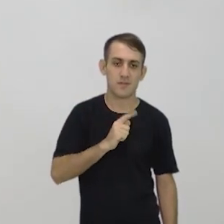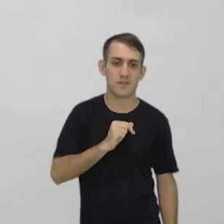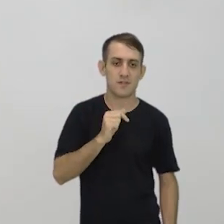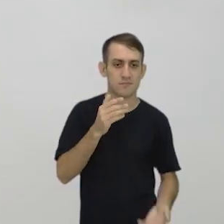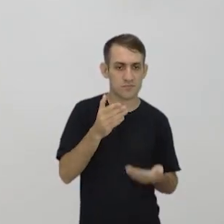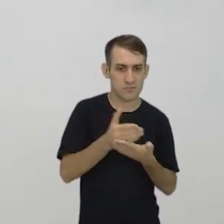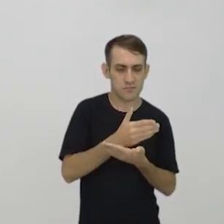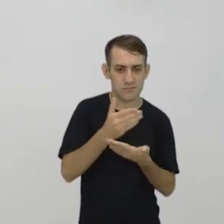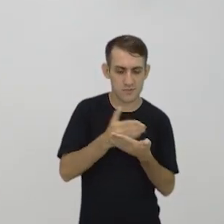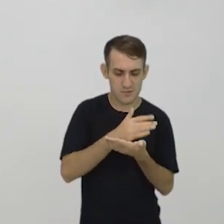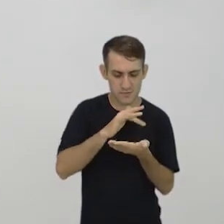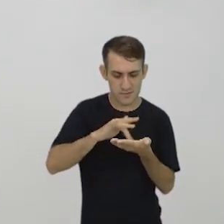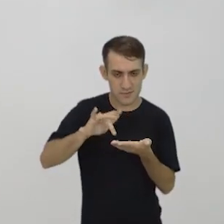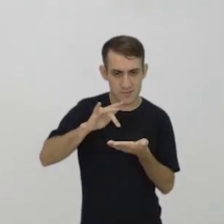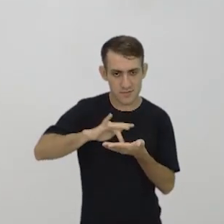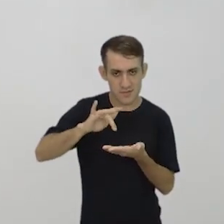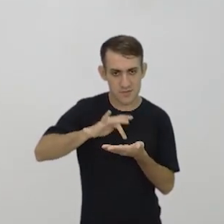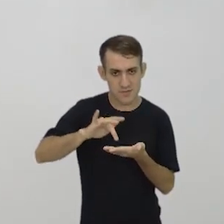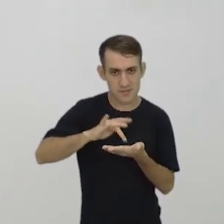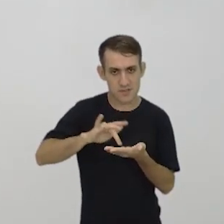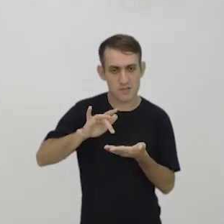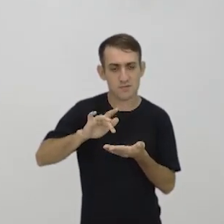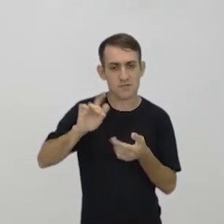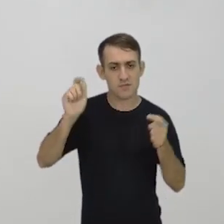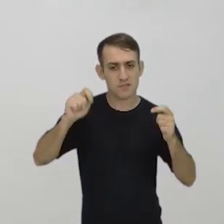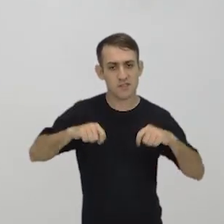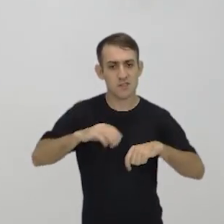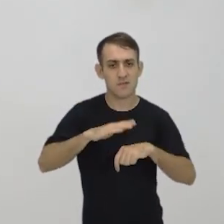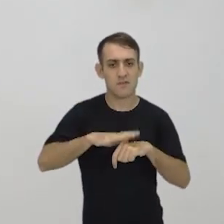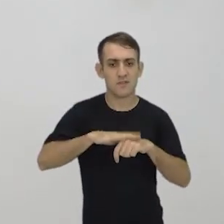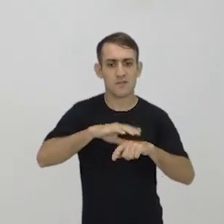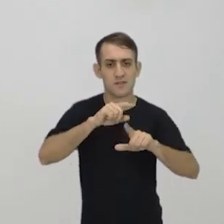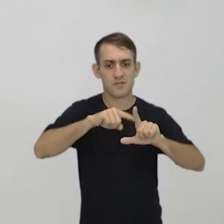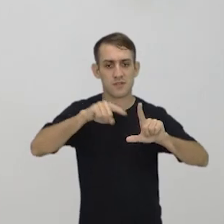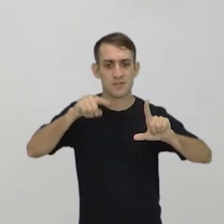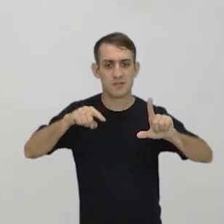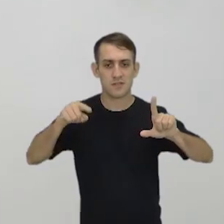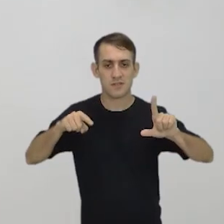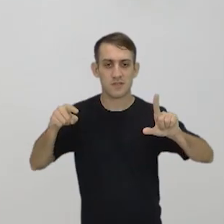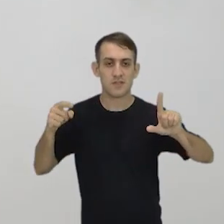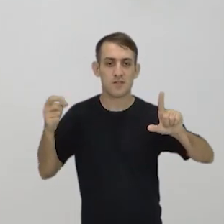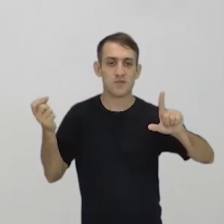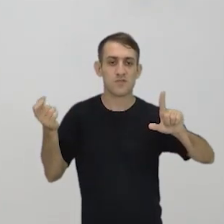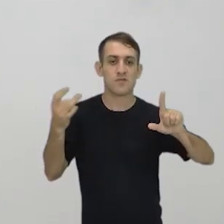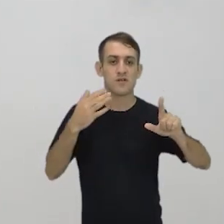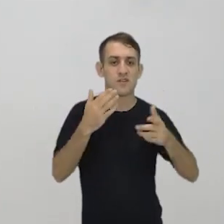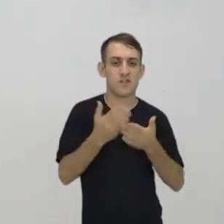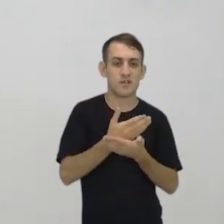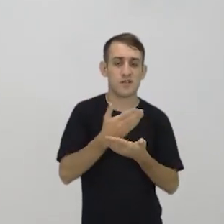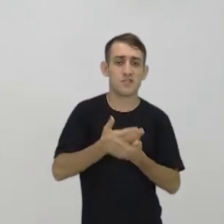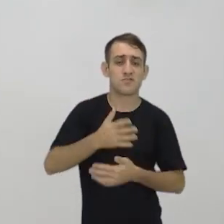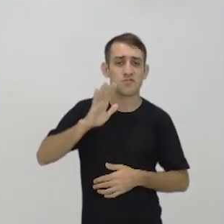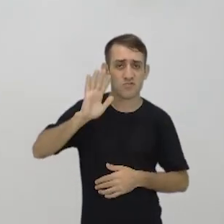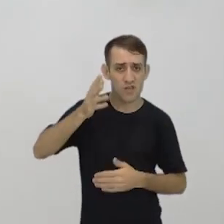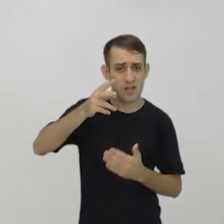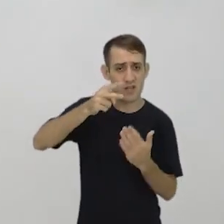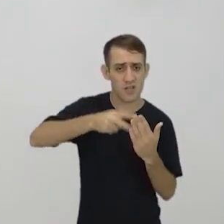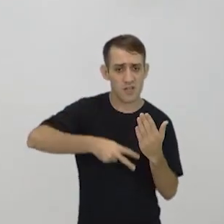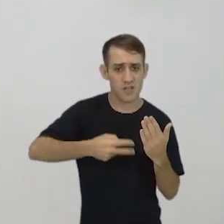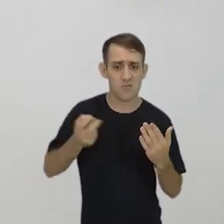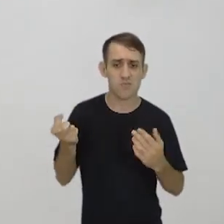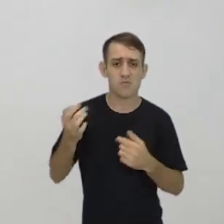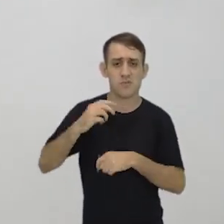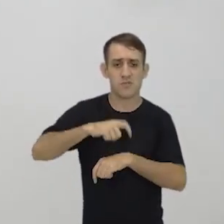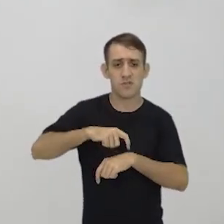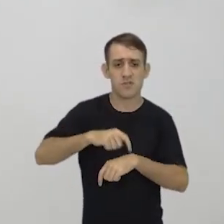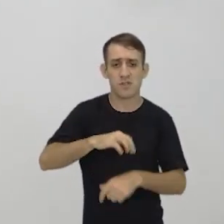livro eletrônico, ele faz uma já estatística de quantos livros você leu, quanto tempo você